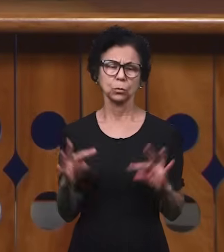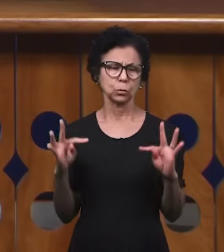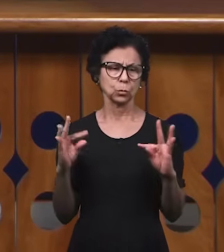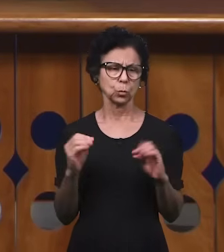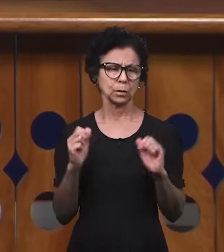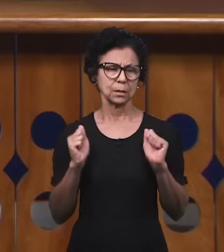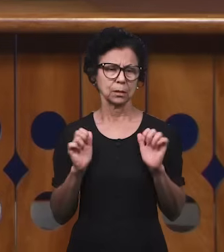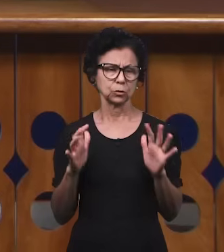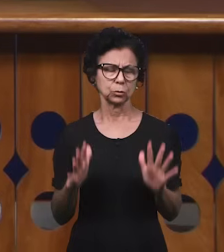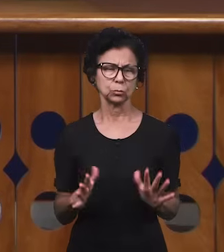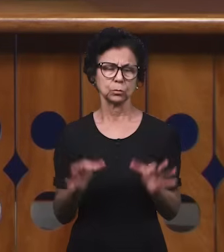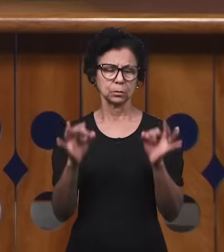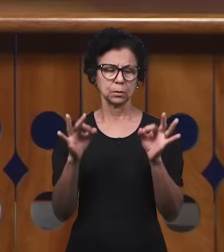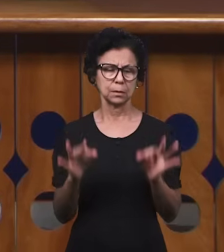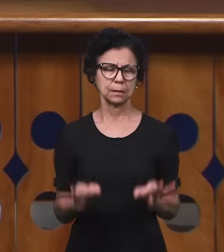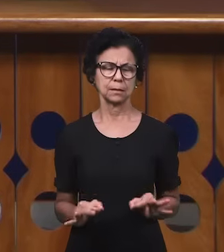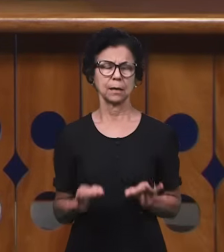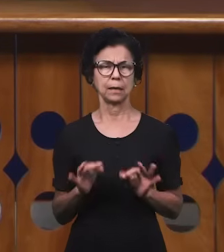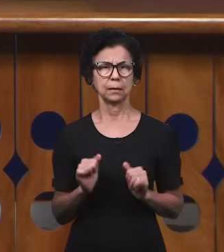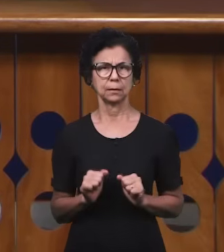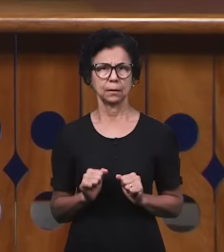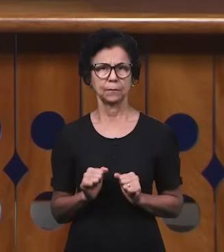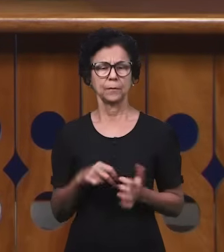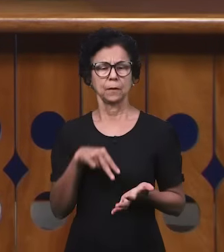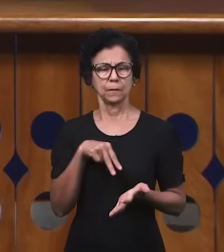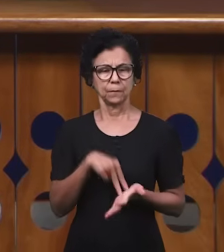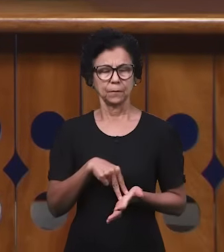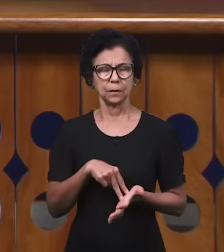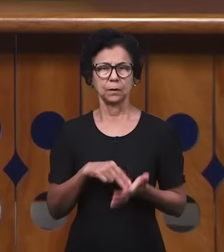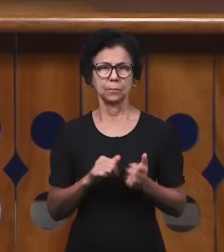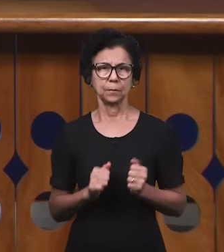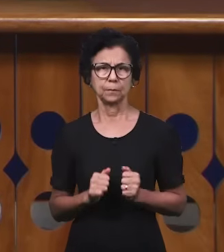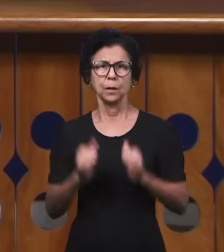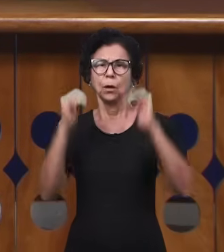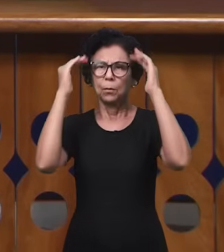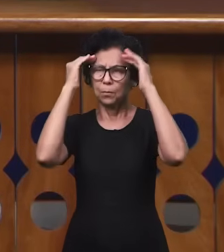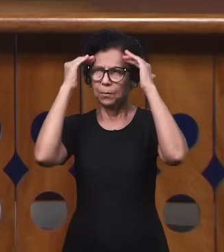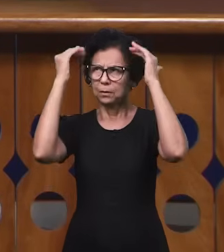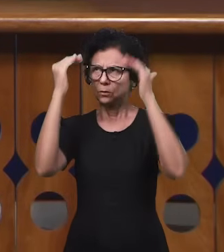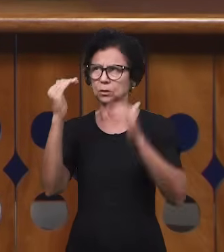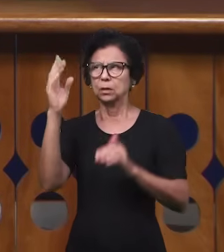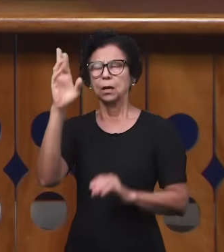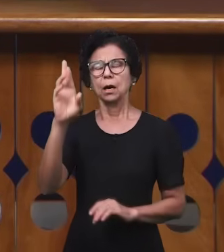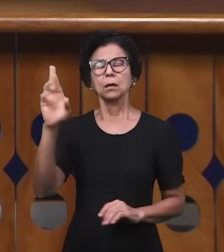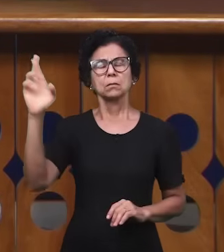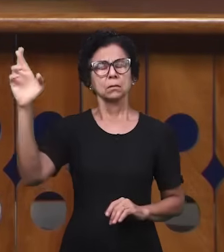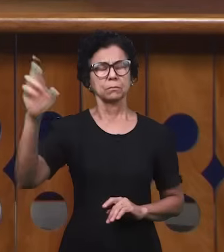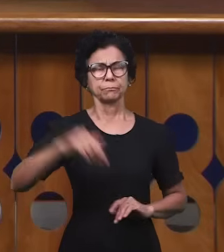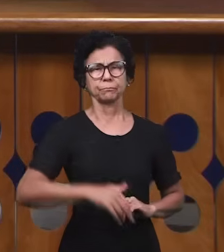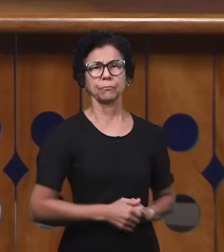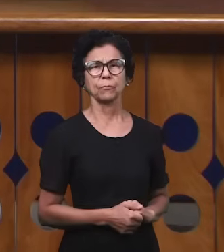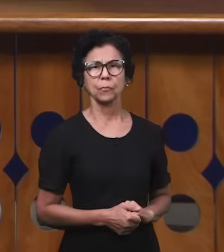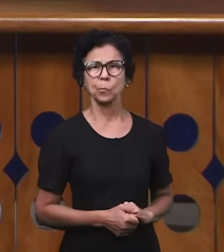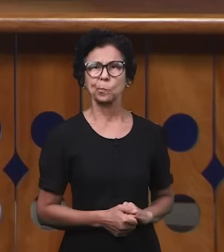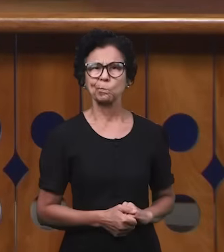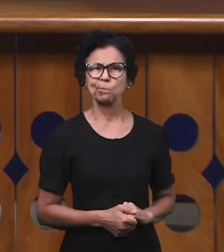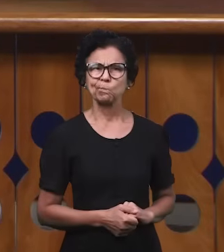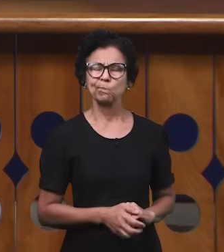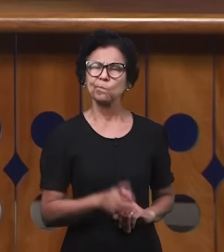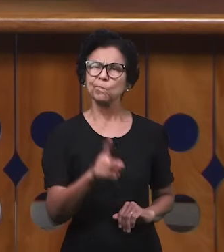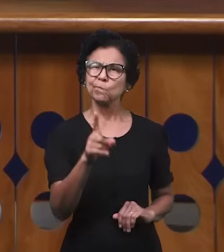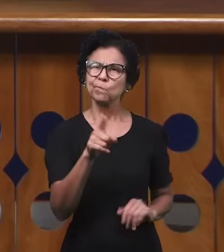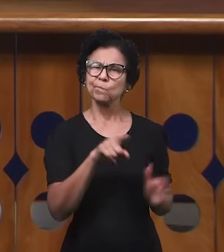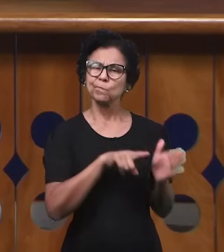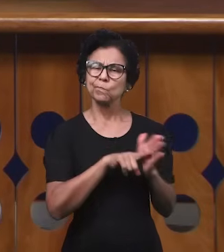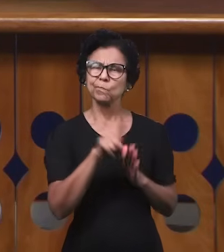fez, porque ele estava em obediência ao Senhor. E eu pergunto aos irmãos, você já observou o seu convívio na